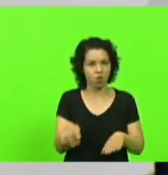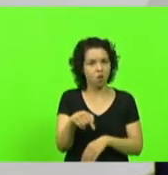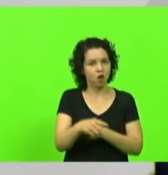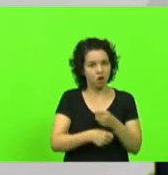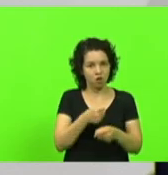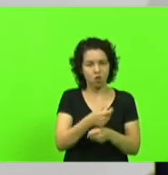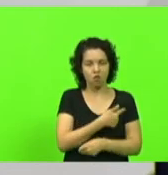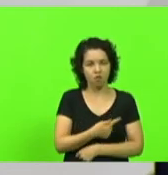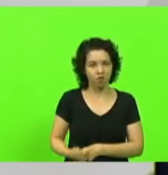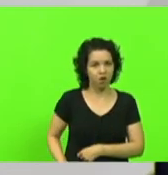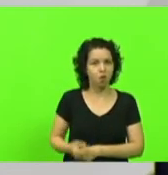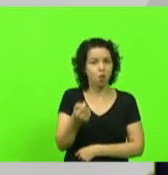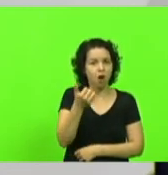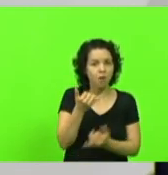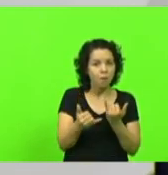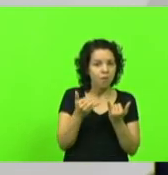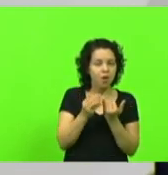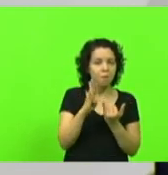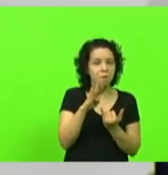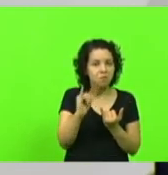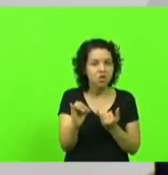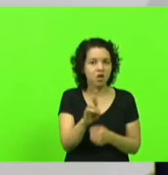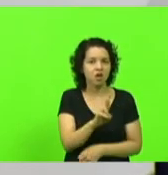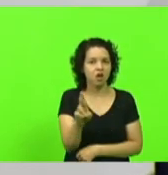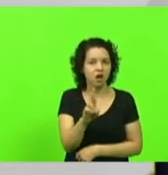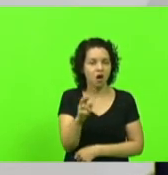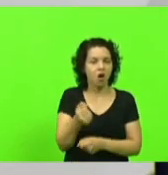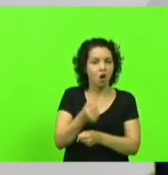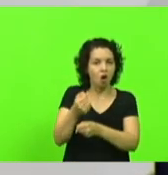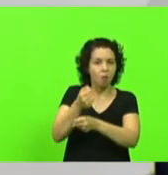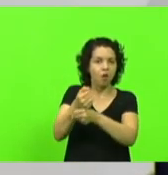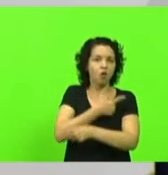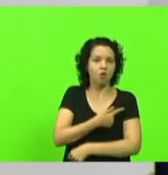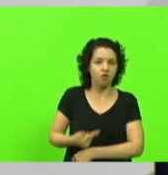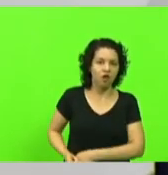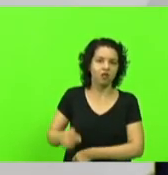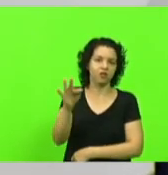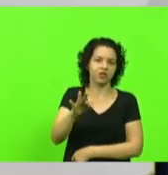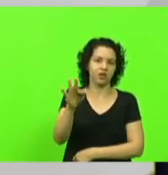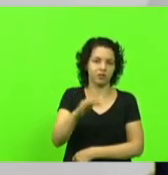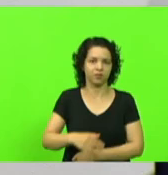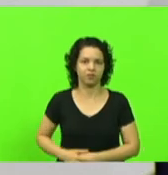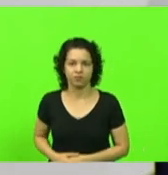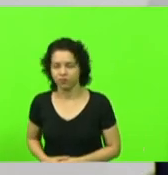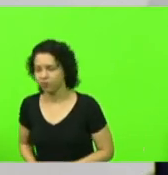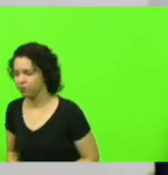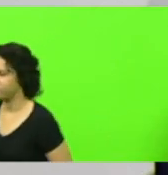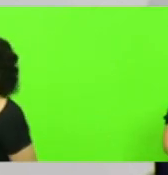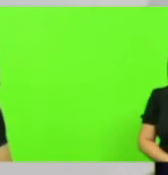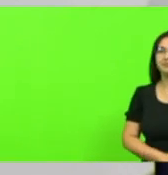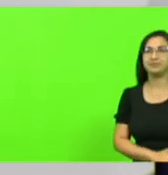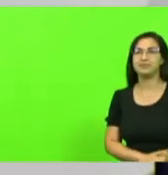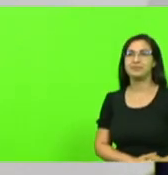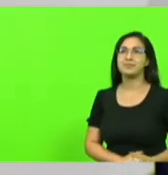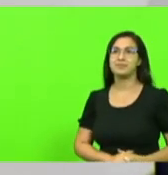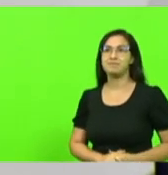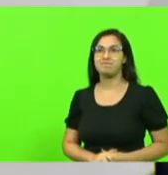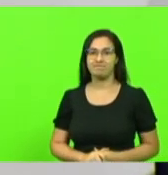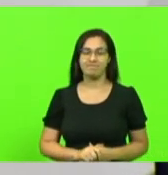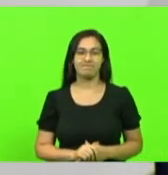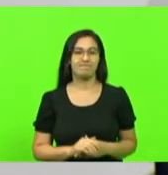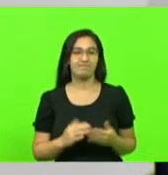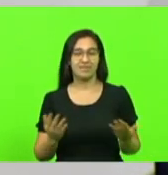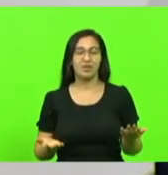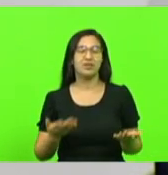investiu quase meio bilhão de reais em obras do governo federal. Pois é, enquanto investimos, quando